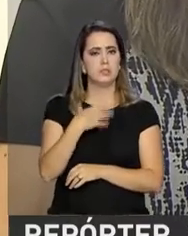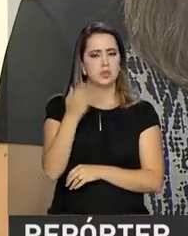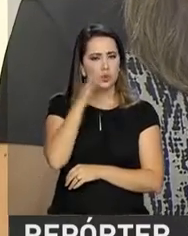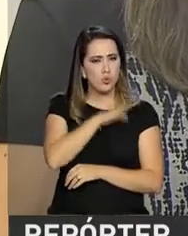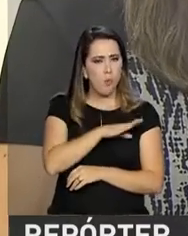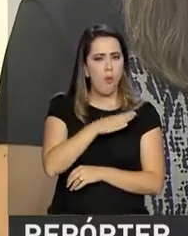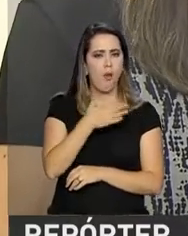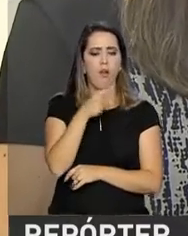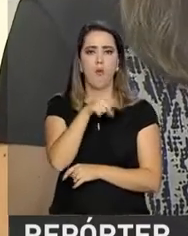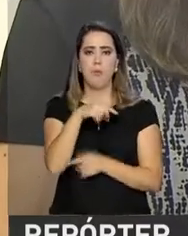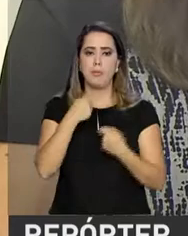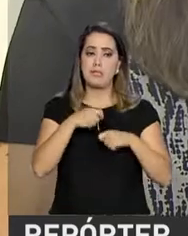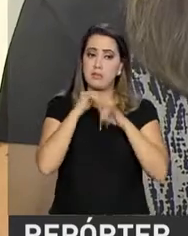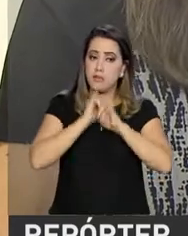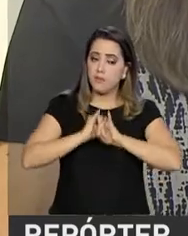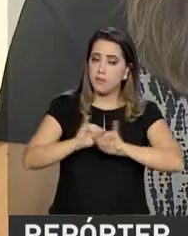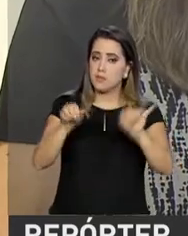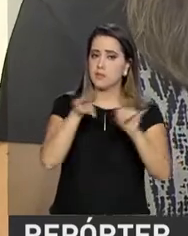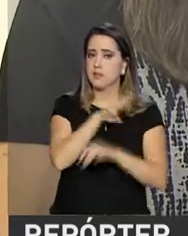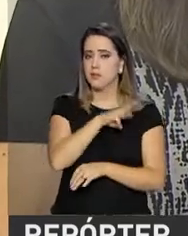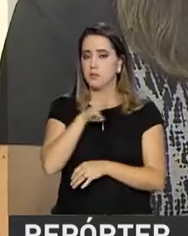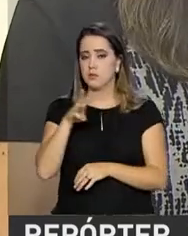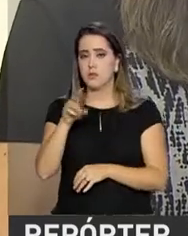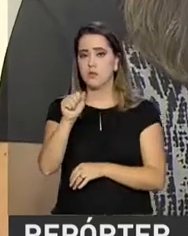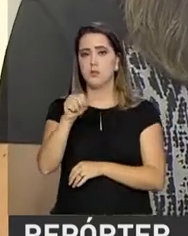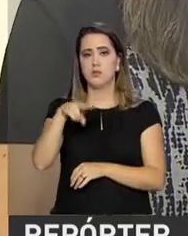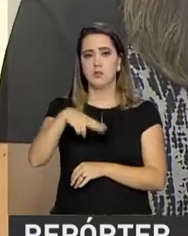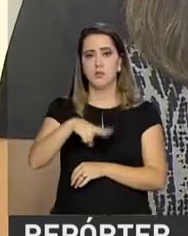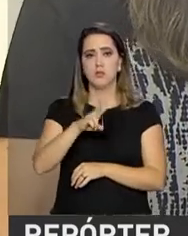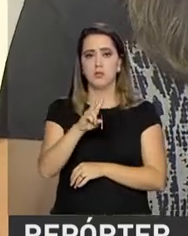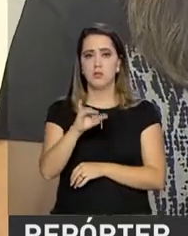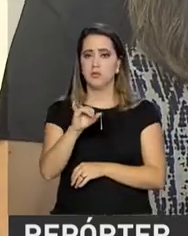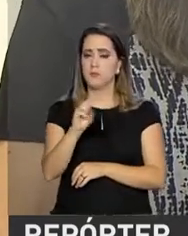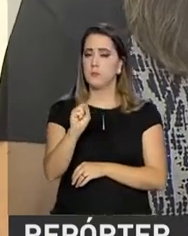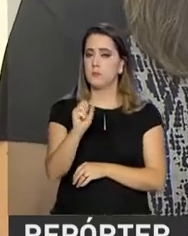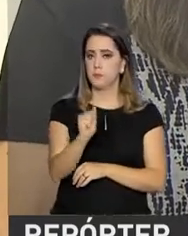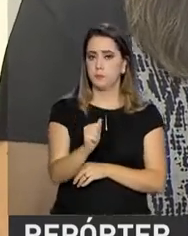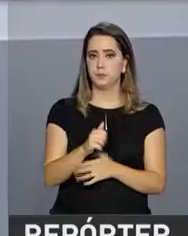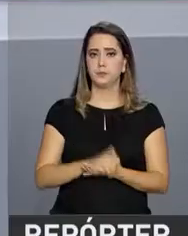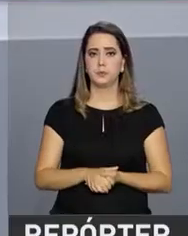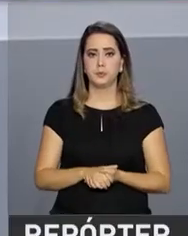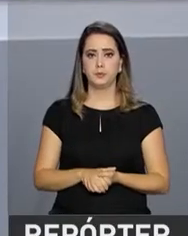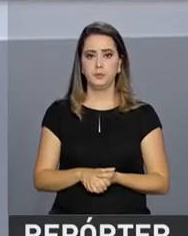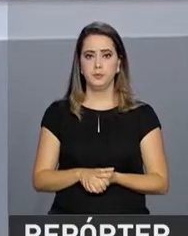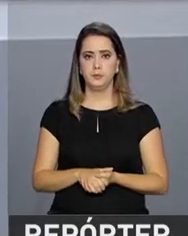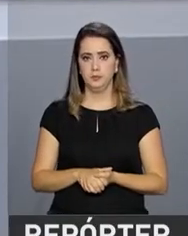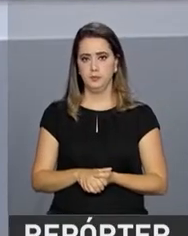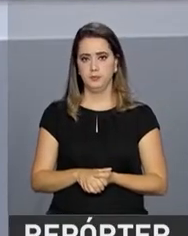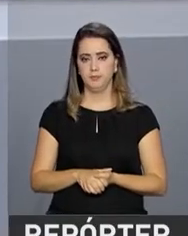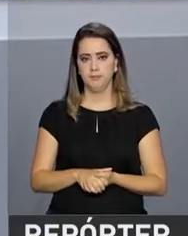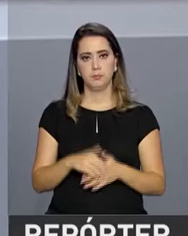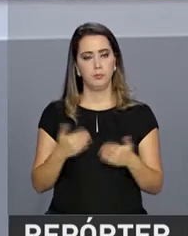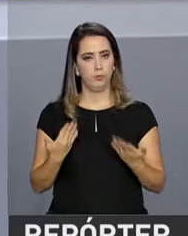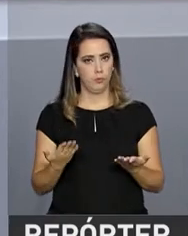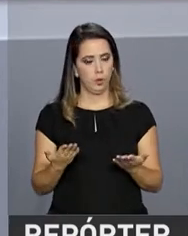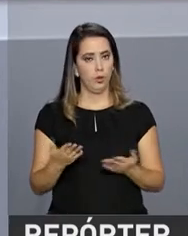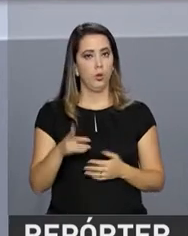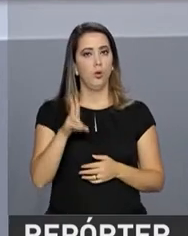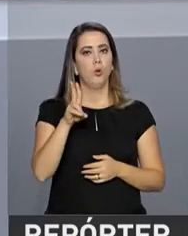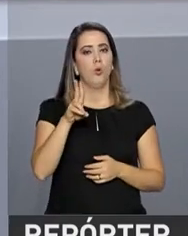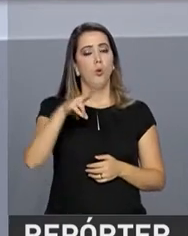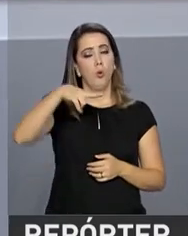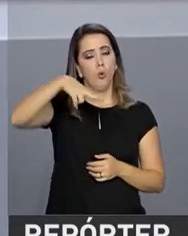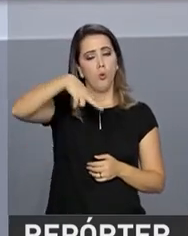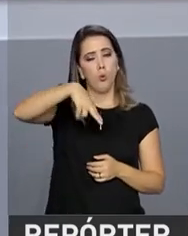usa medicamento é que realmente a gente sabe o que acontece com ele o notivisa também é um